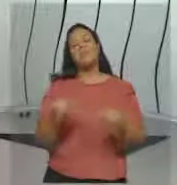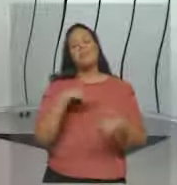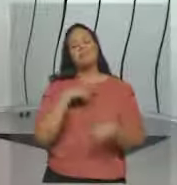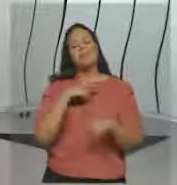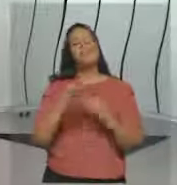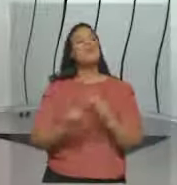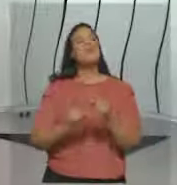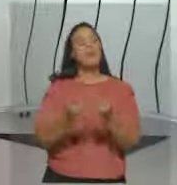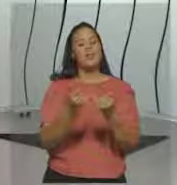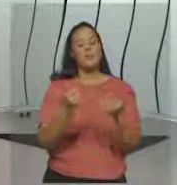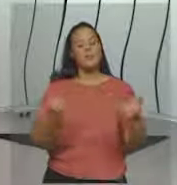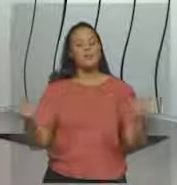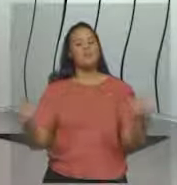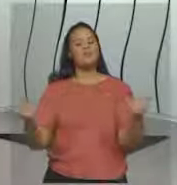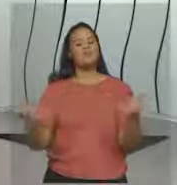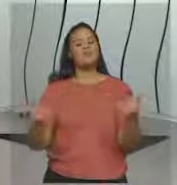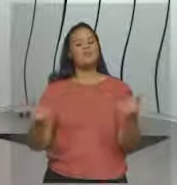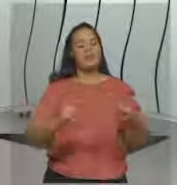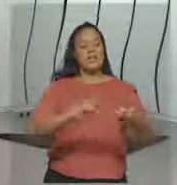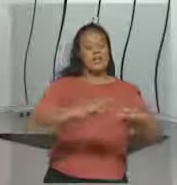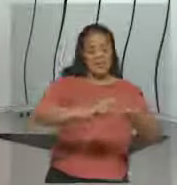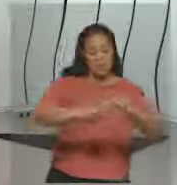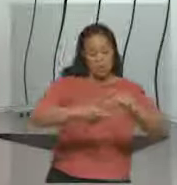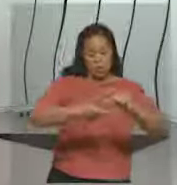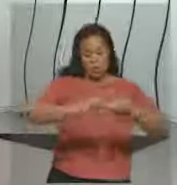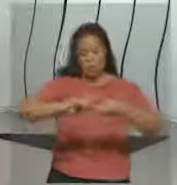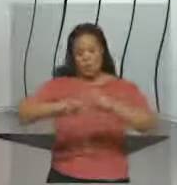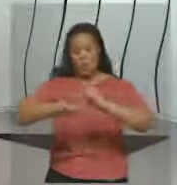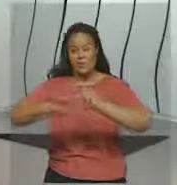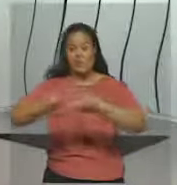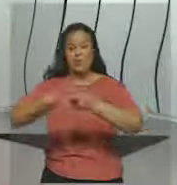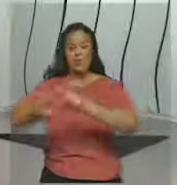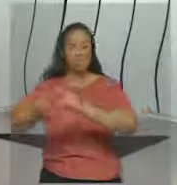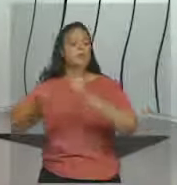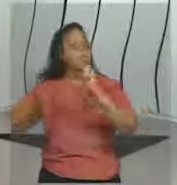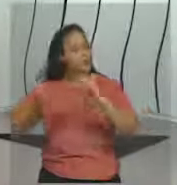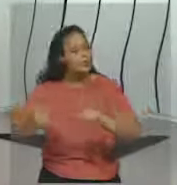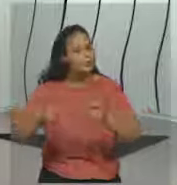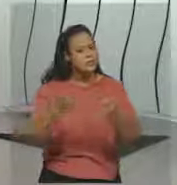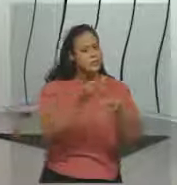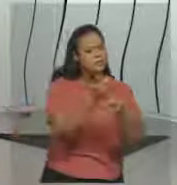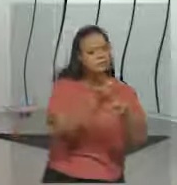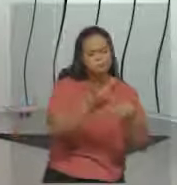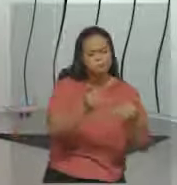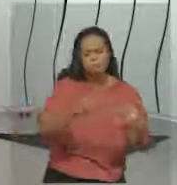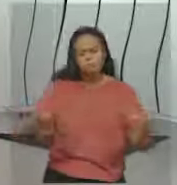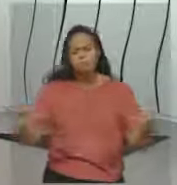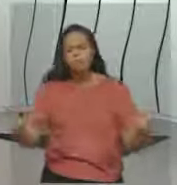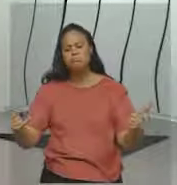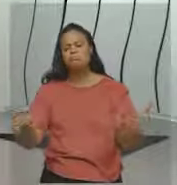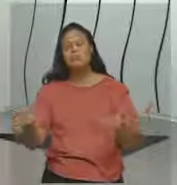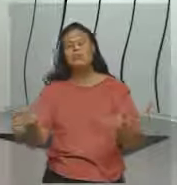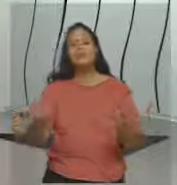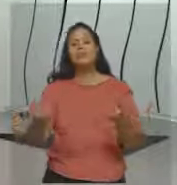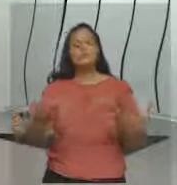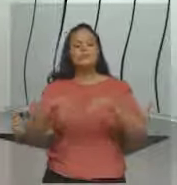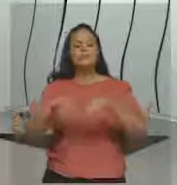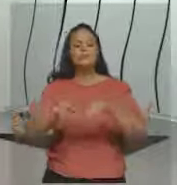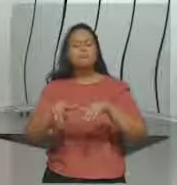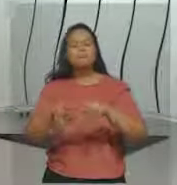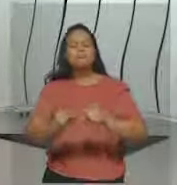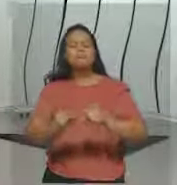elétrico ali e a corrente elétrica precisa passar em todo esse circuito para que o computador funcione